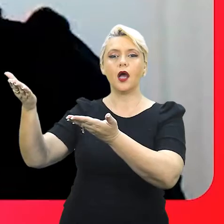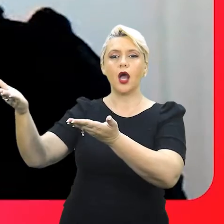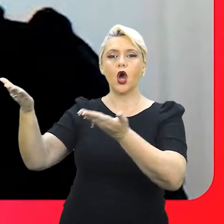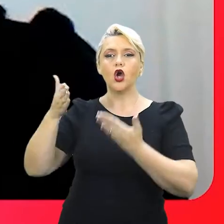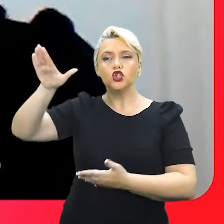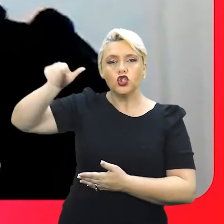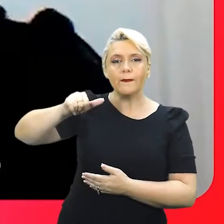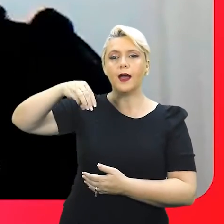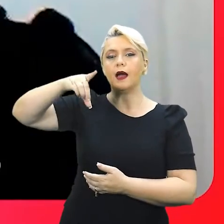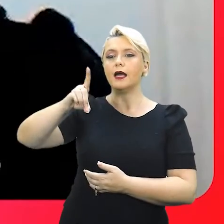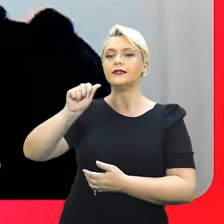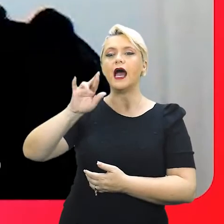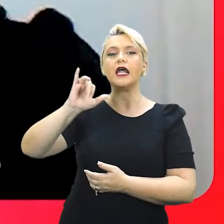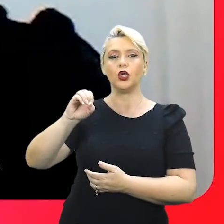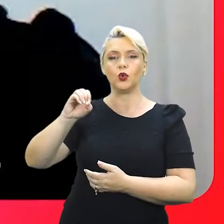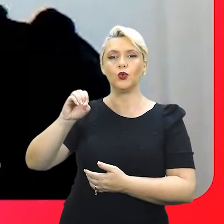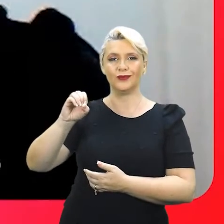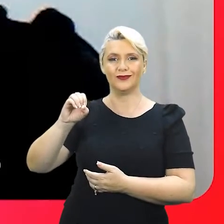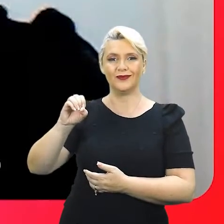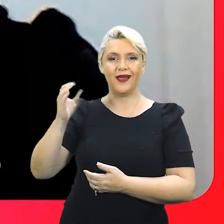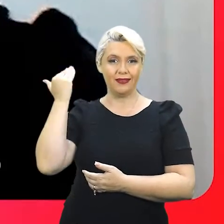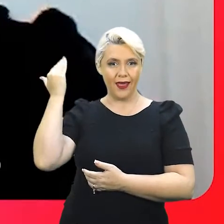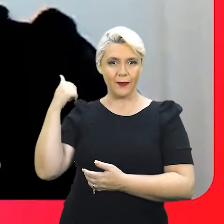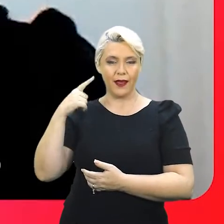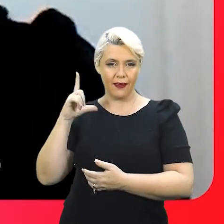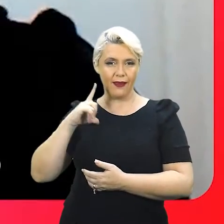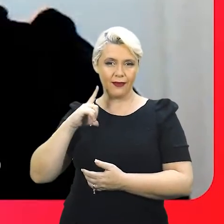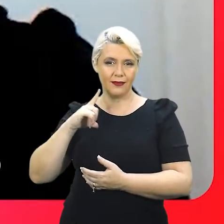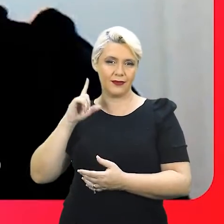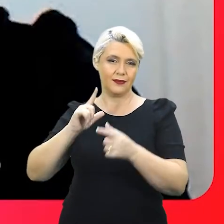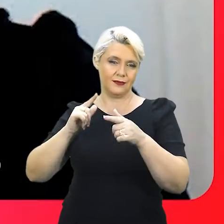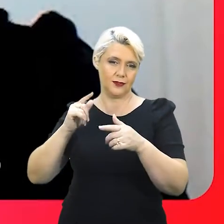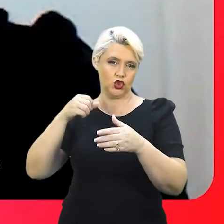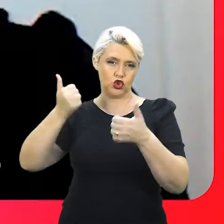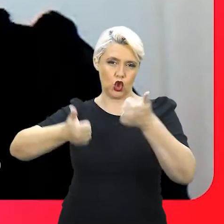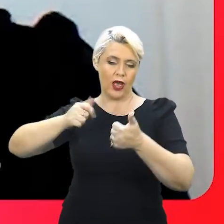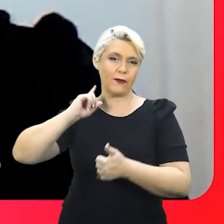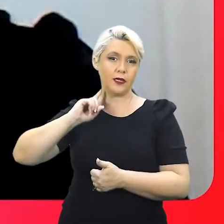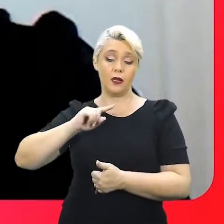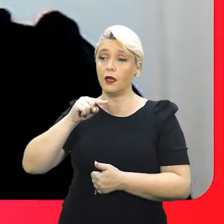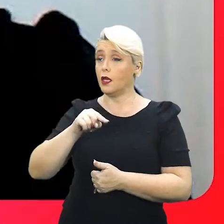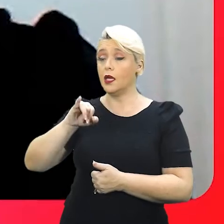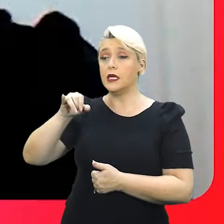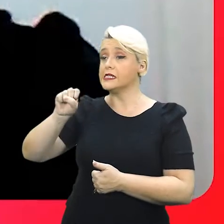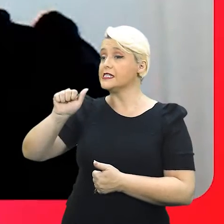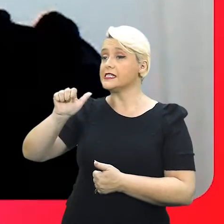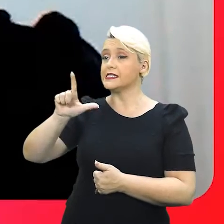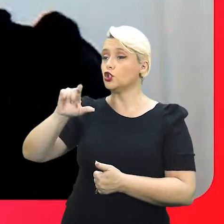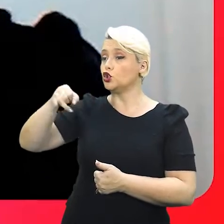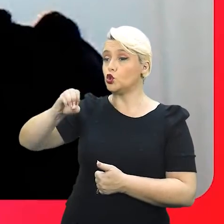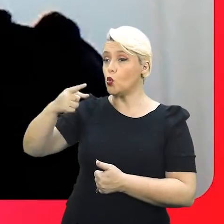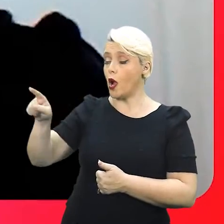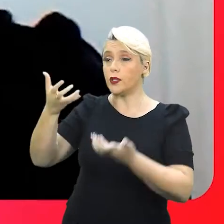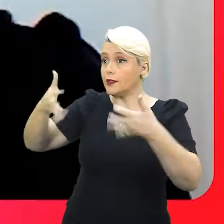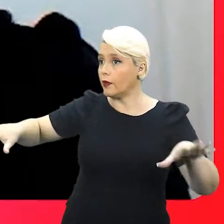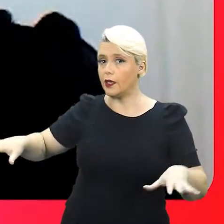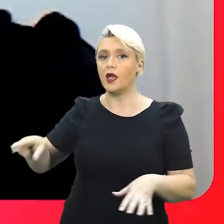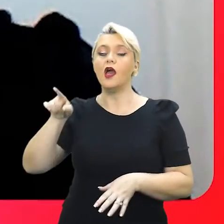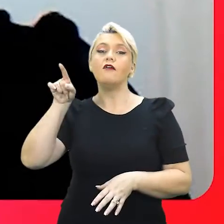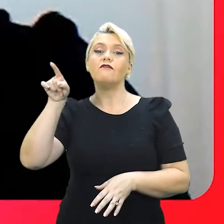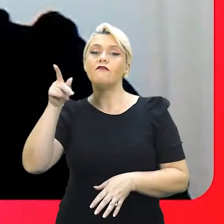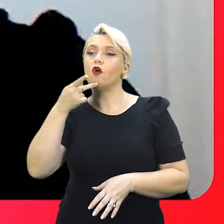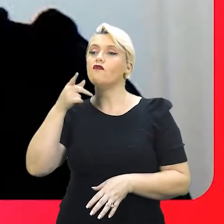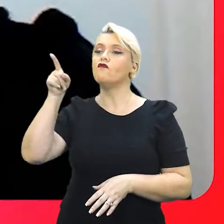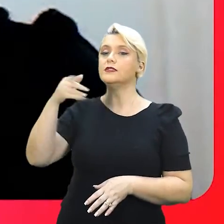o Dadá Maravilha, o Dario na época, centroavante do Atlético Mineiro. E o sim. Saldanha não queria. E o Saldanha falou: você escala os seus